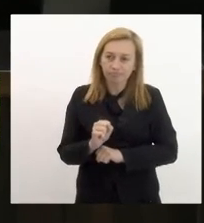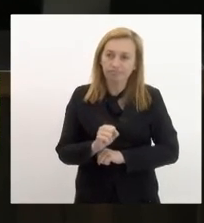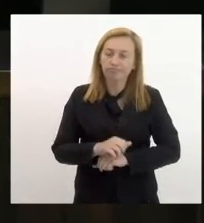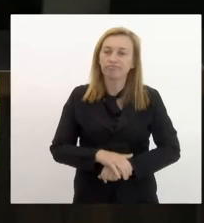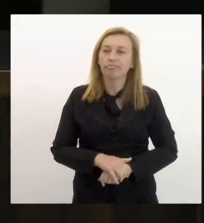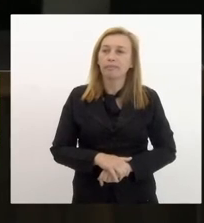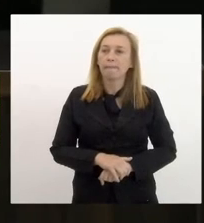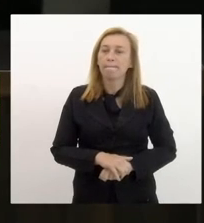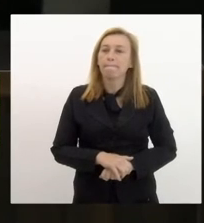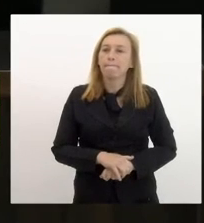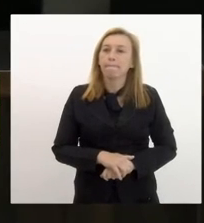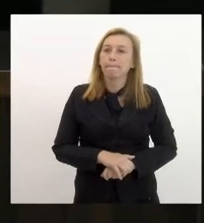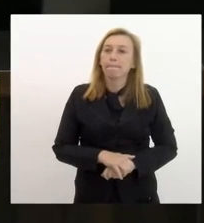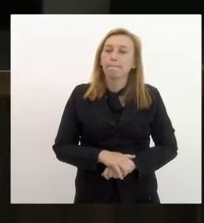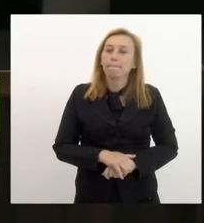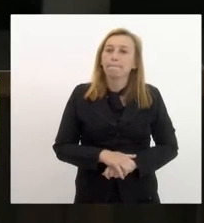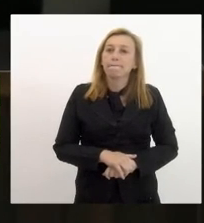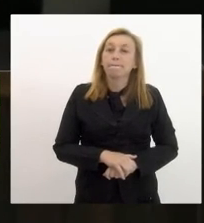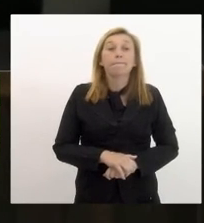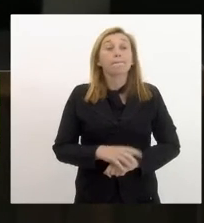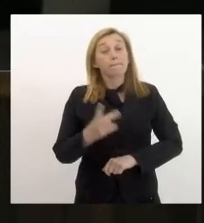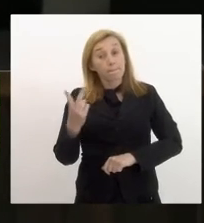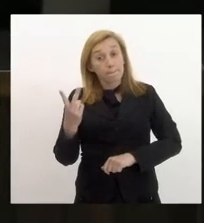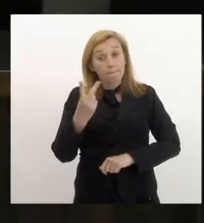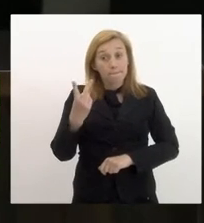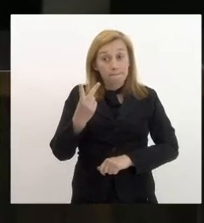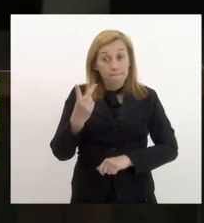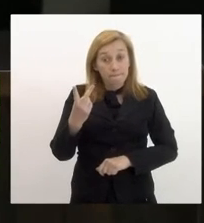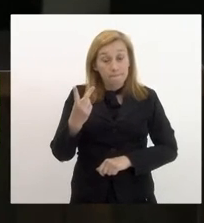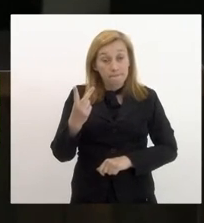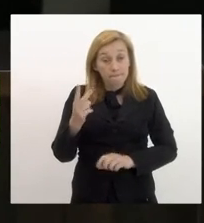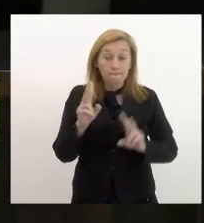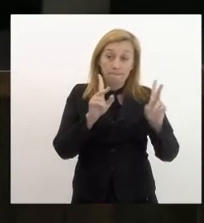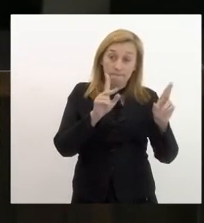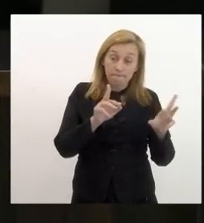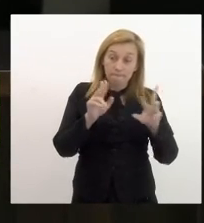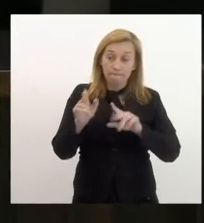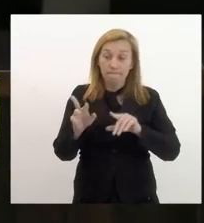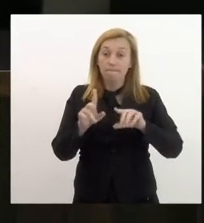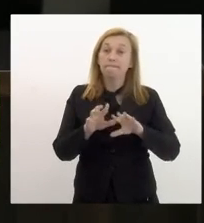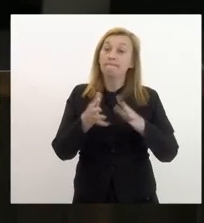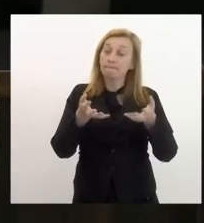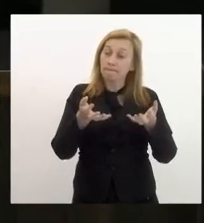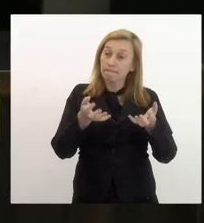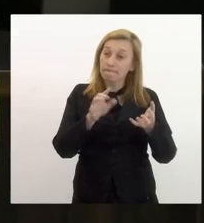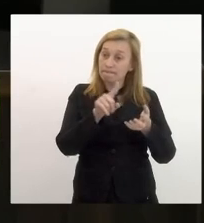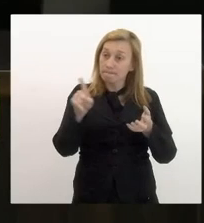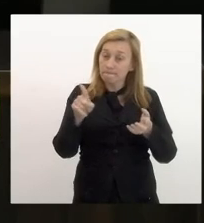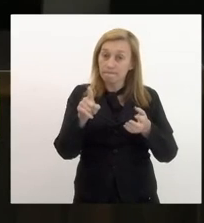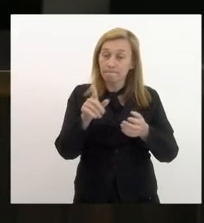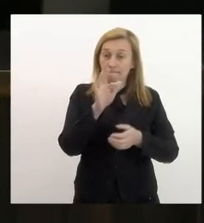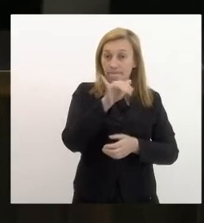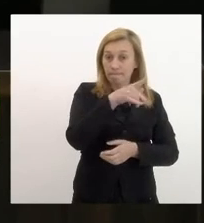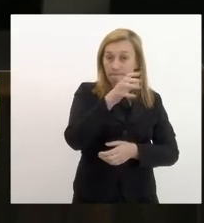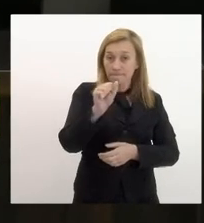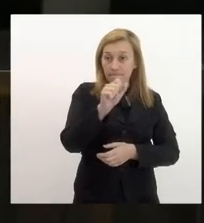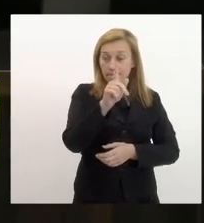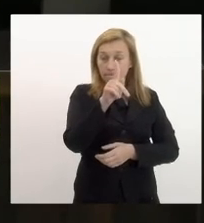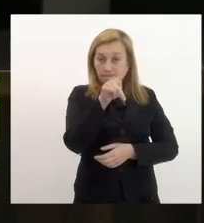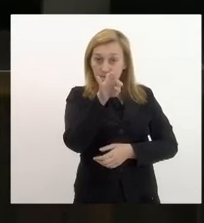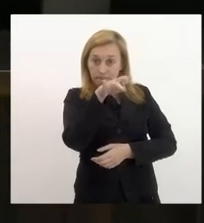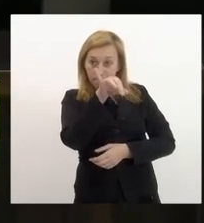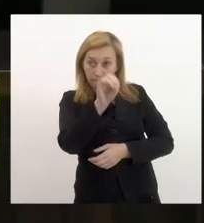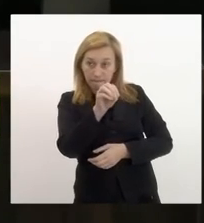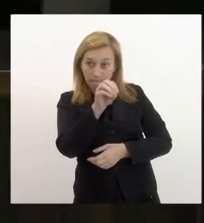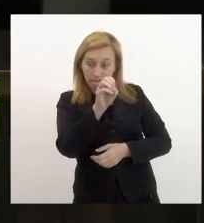licença-prêmio são duas coisas distintas Olha que ela se você extinguirá licença-prêmio